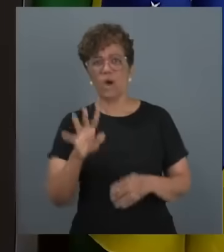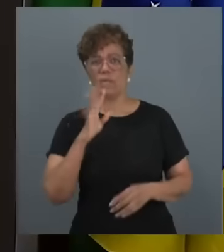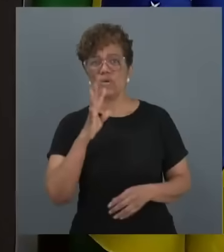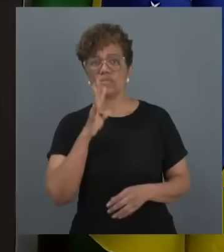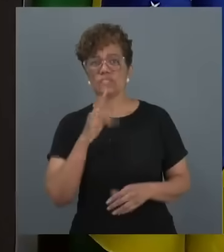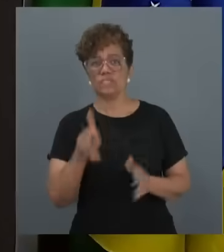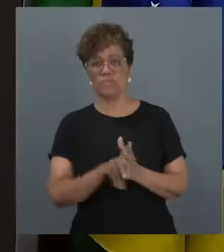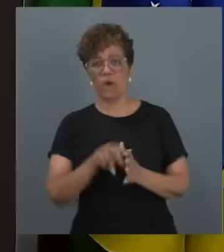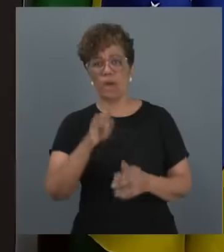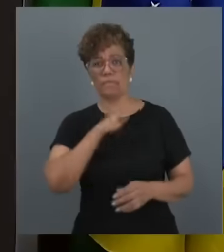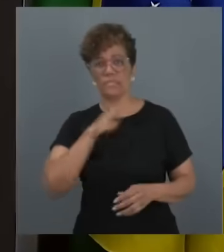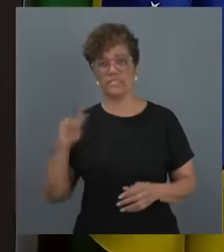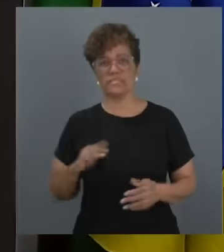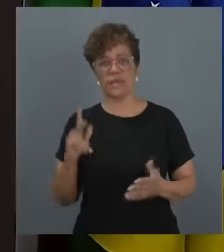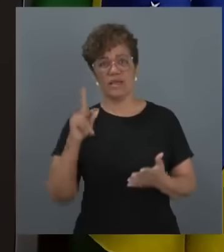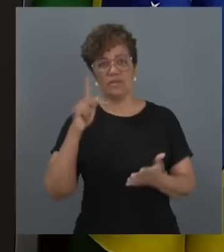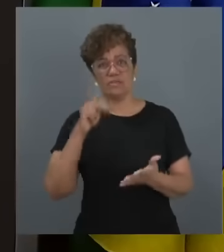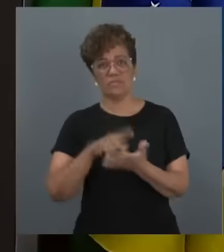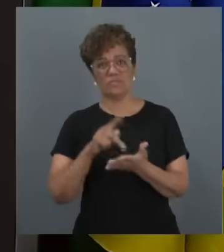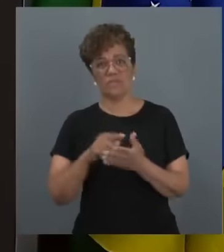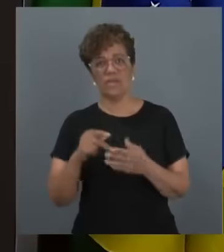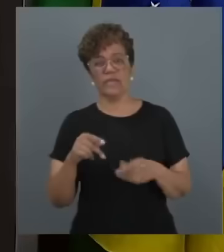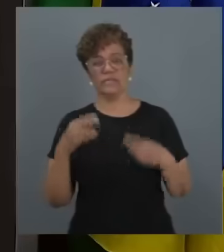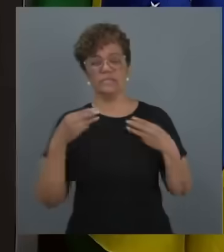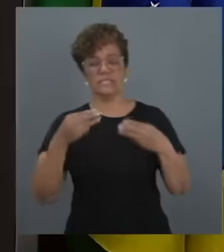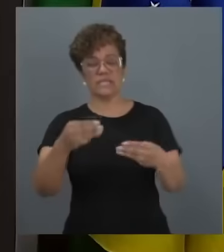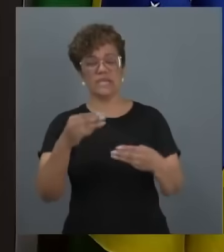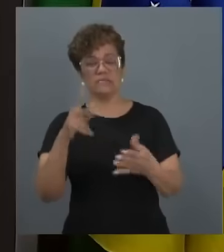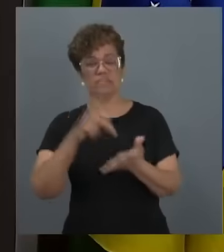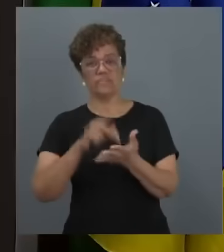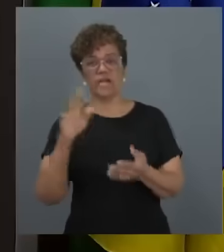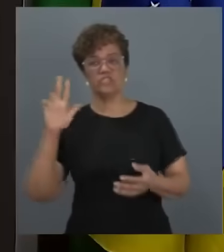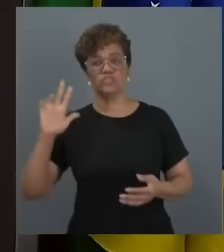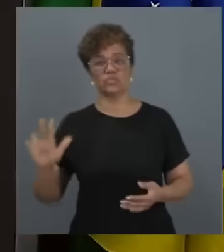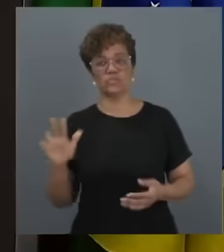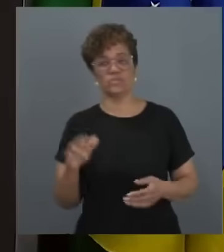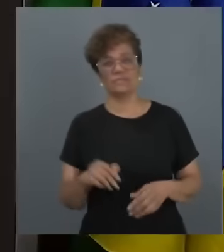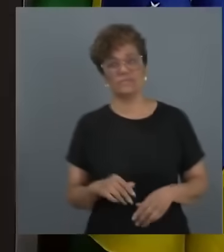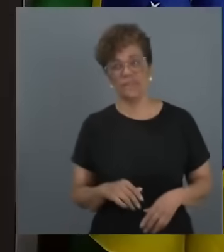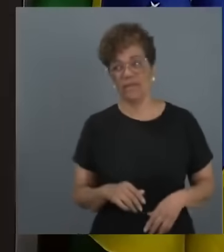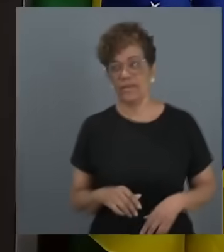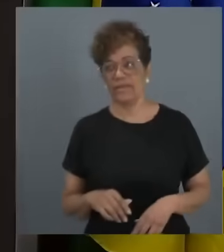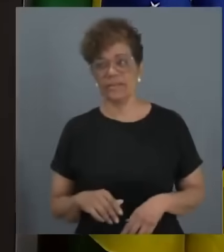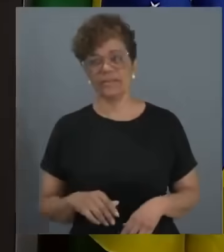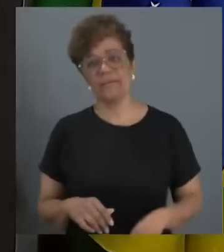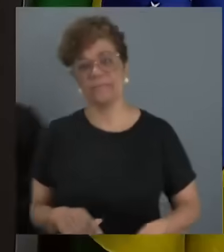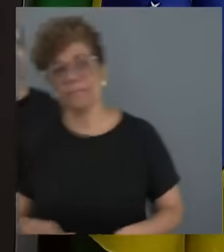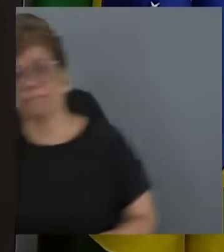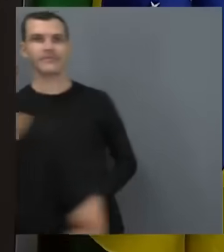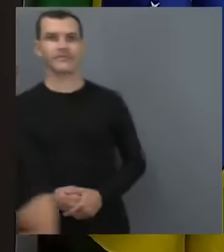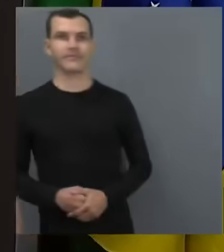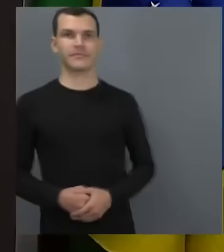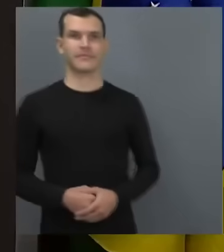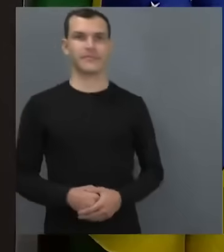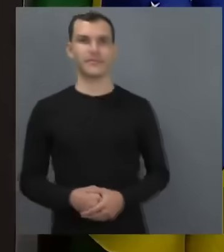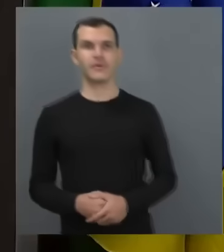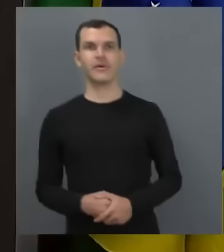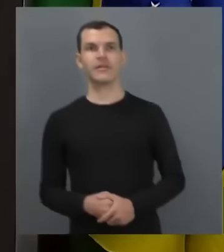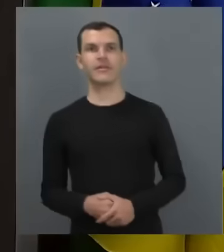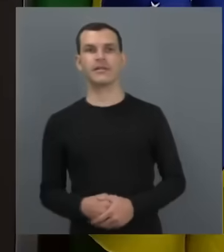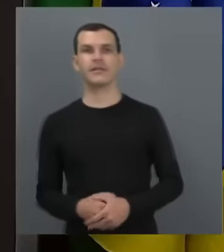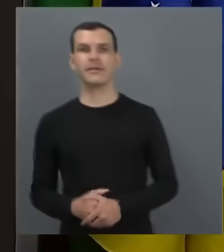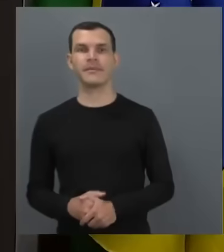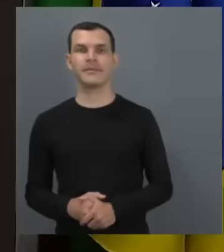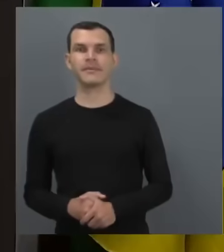como Ministério da Verdade de Lula, pedindo a aplicação de multa de R$500 mil, senador Plínio